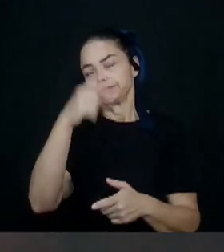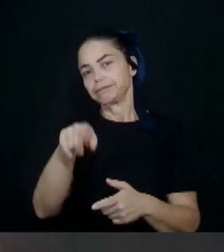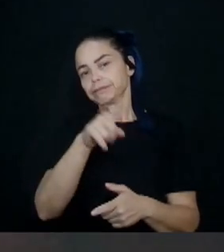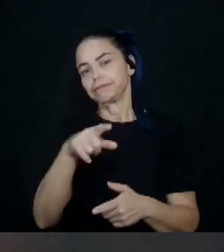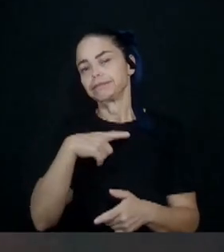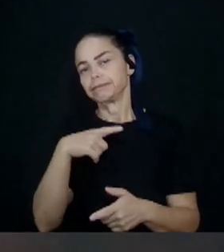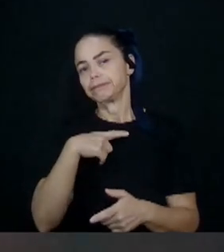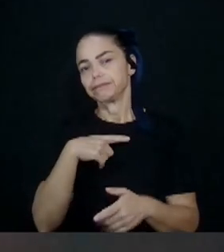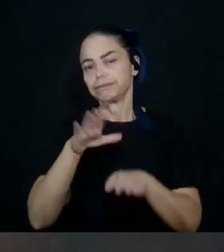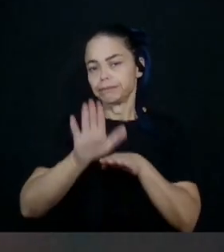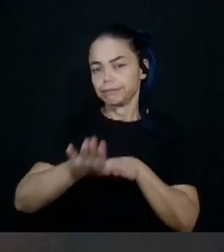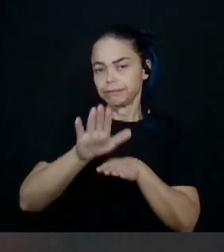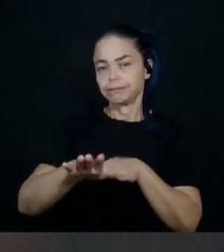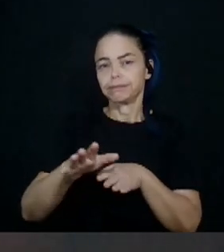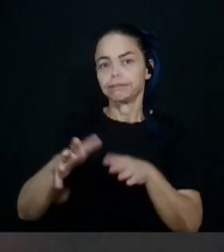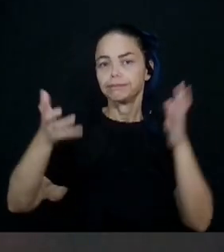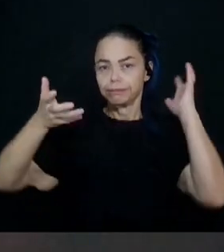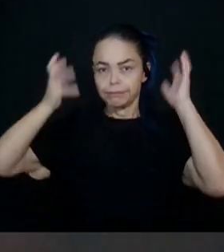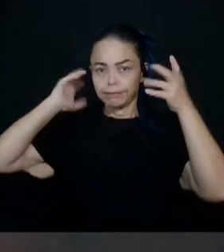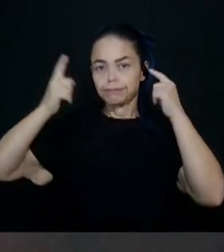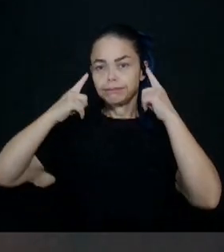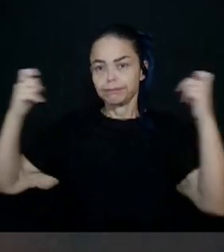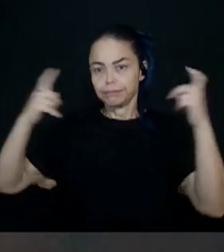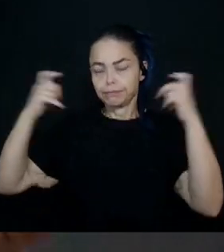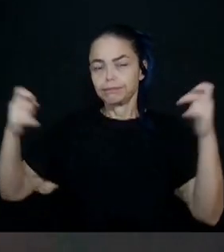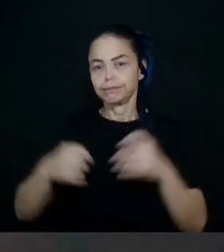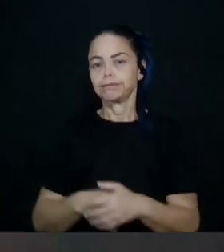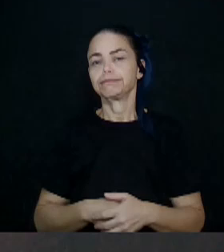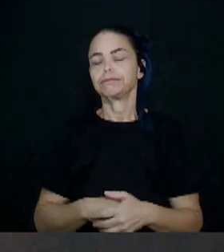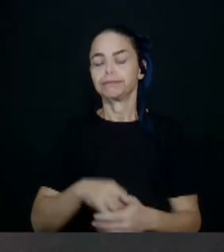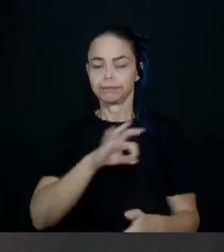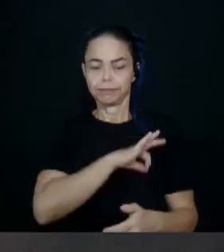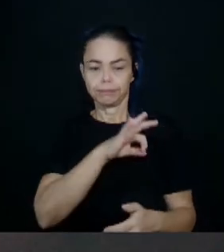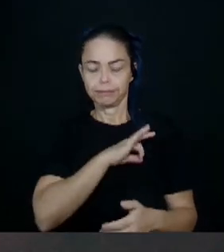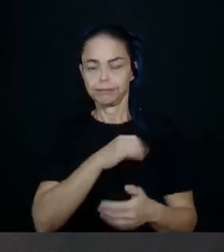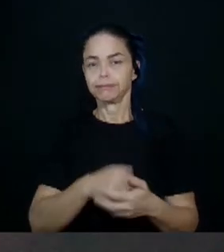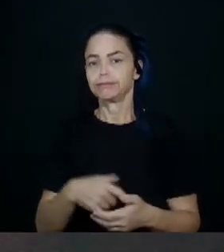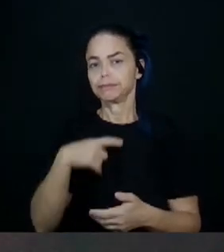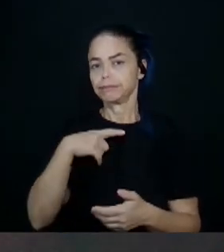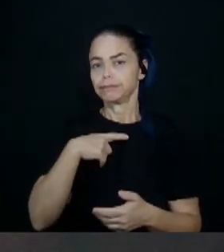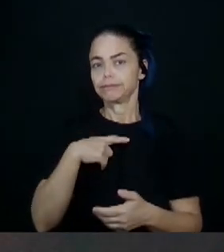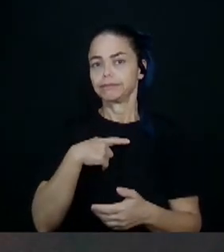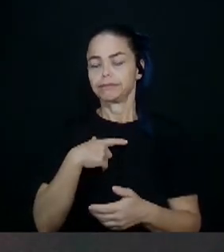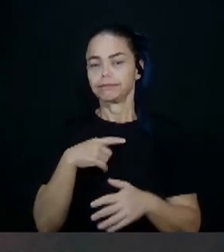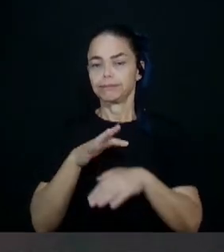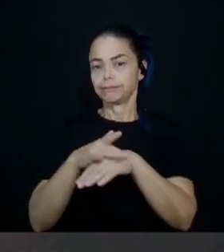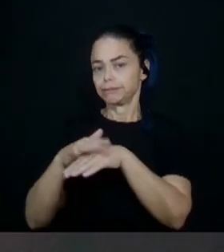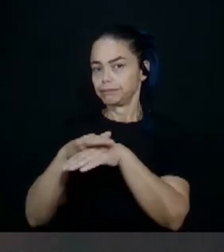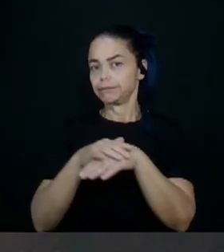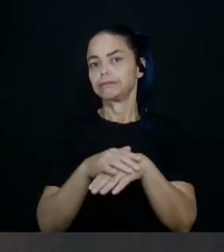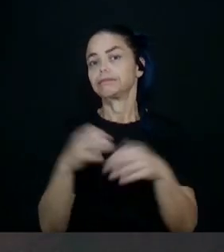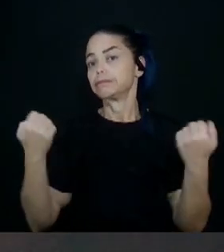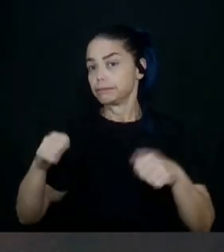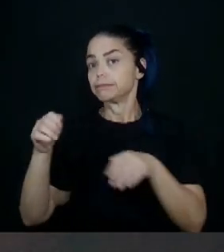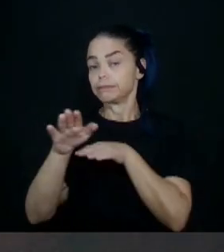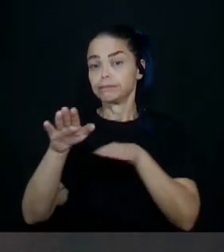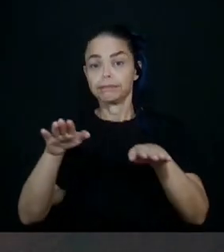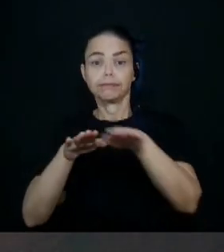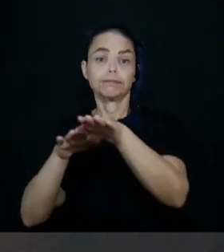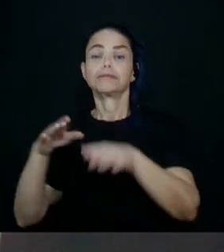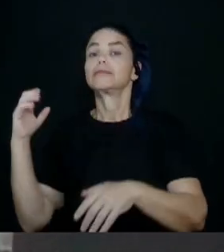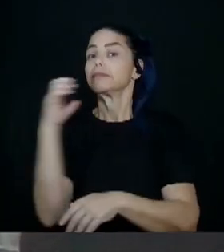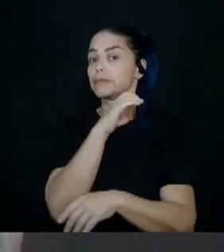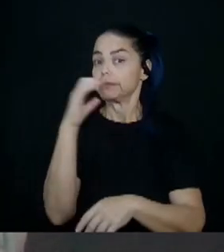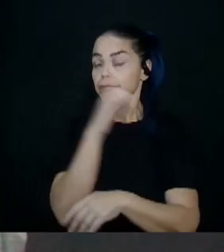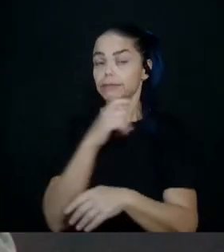buzina é ambulância, bombeiro, policial, essas coisas. Ou quando você tem alguém ferido no carro e você precisa de uma emergência. Mas